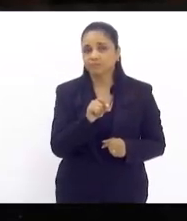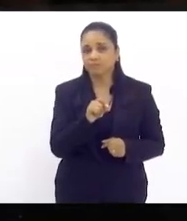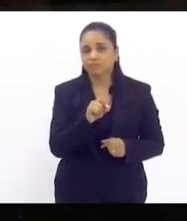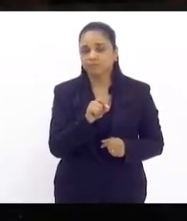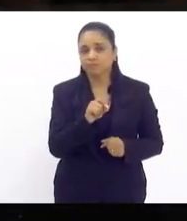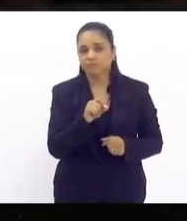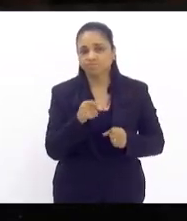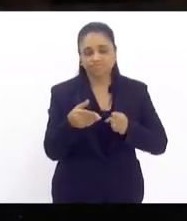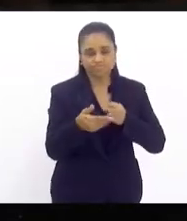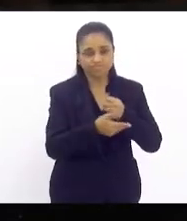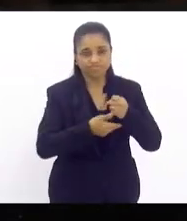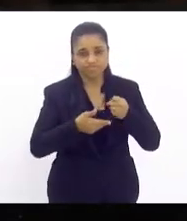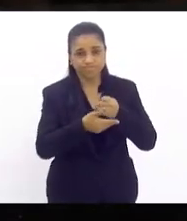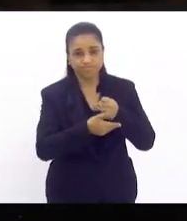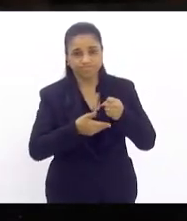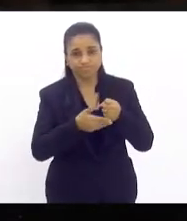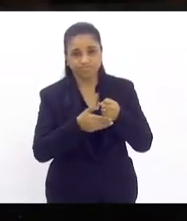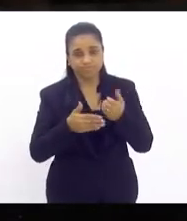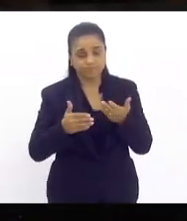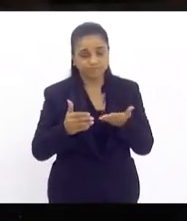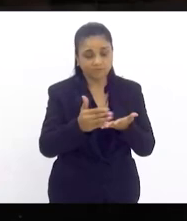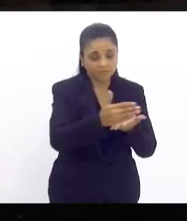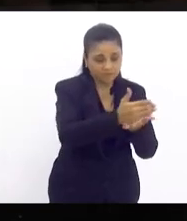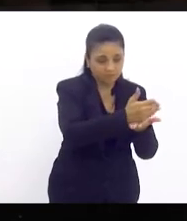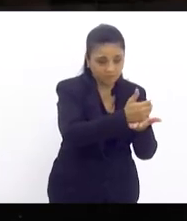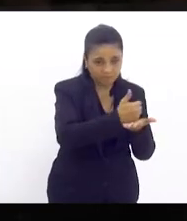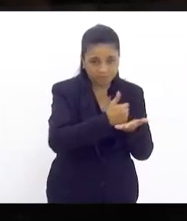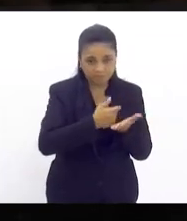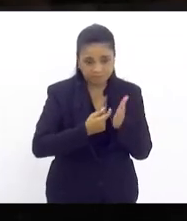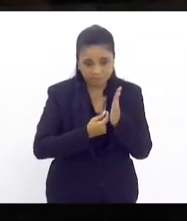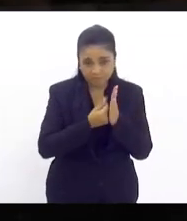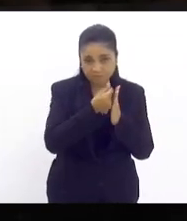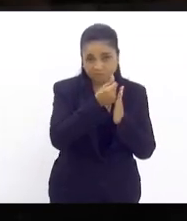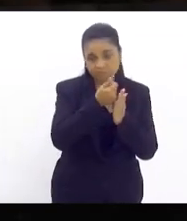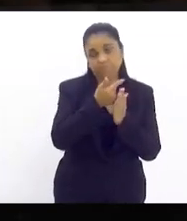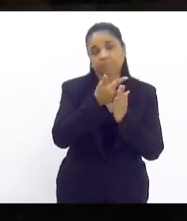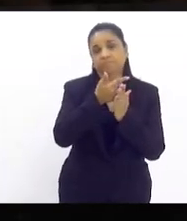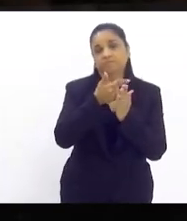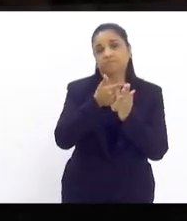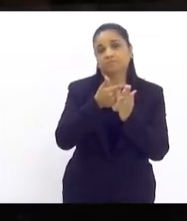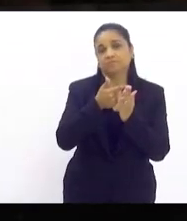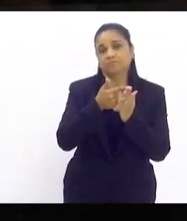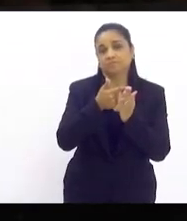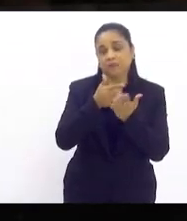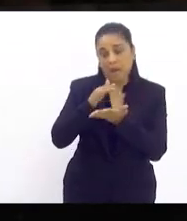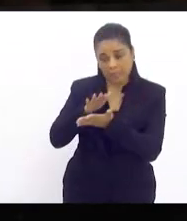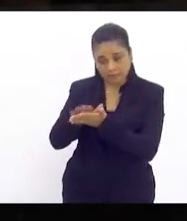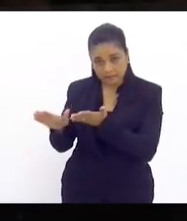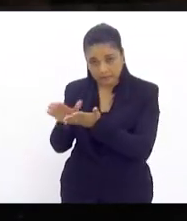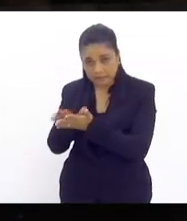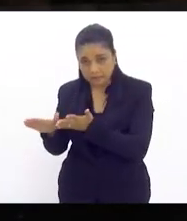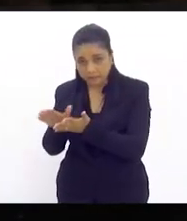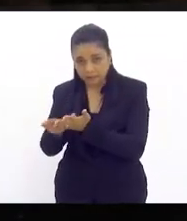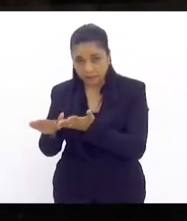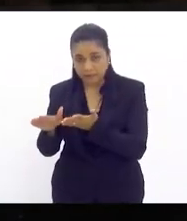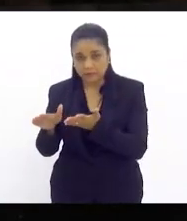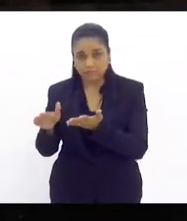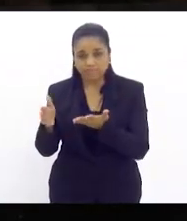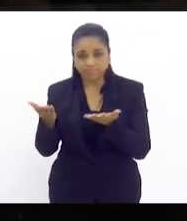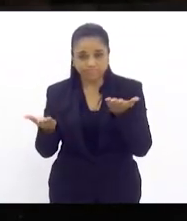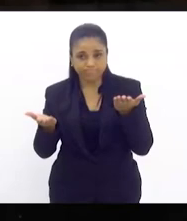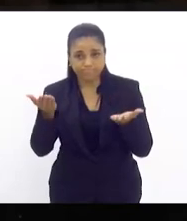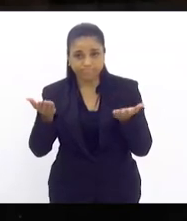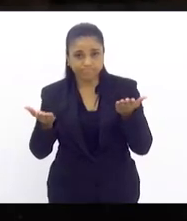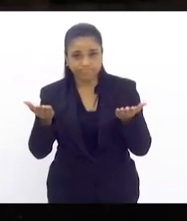primário superavitário, ou seja, as receitas correntes líquidas e as despesas no cômputo geral chegam